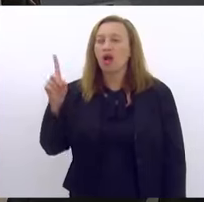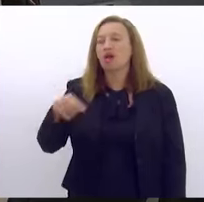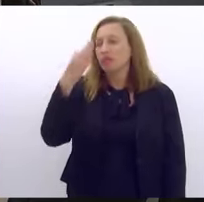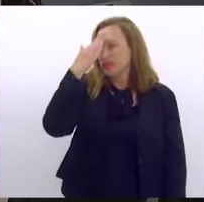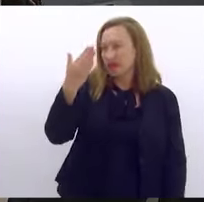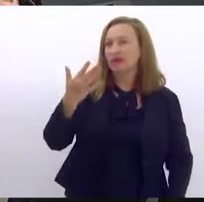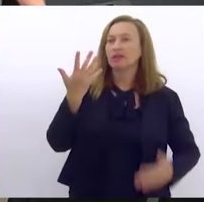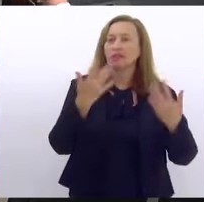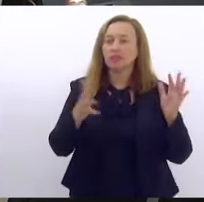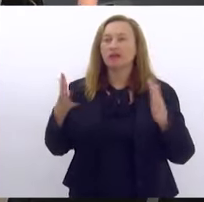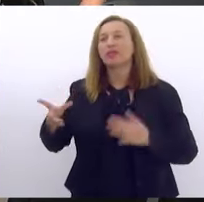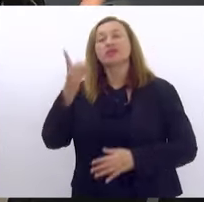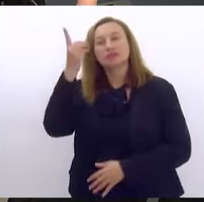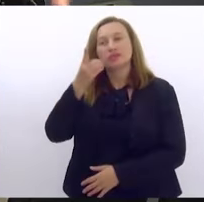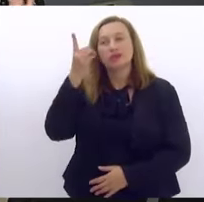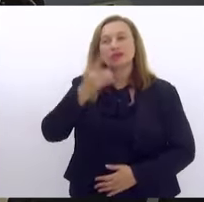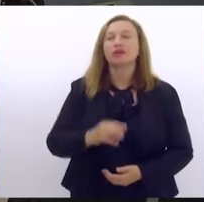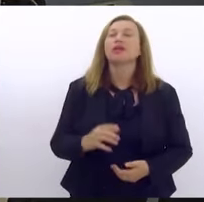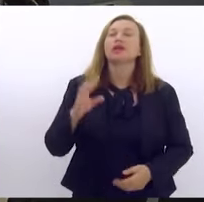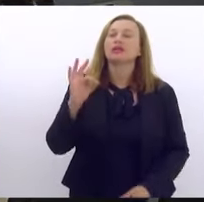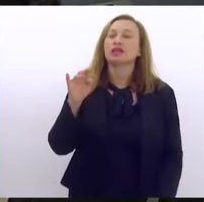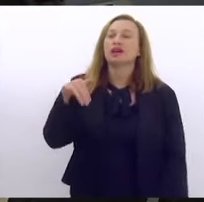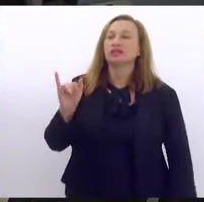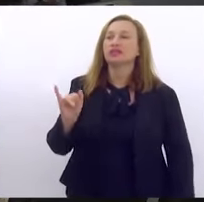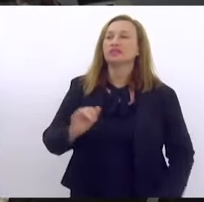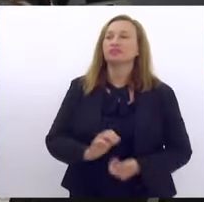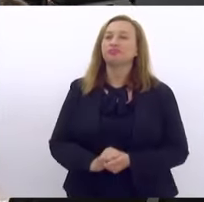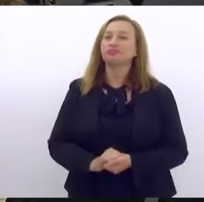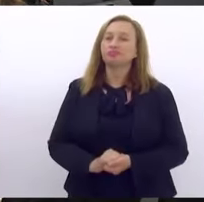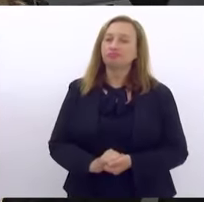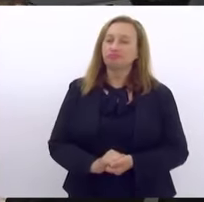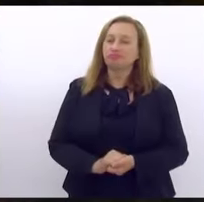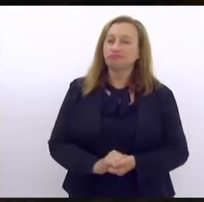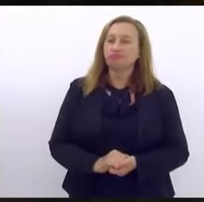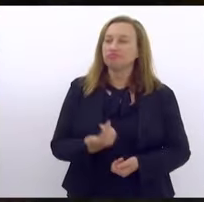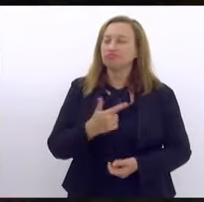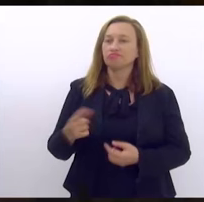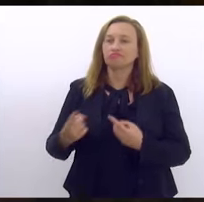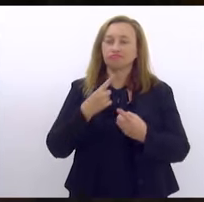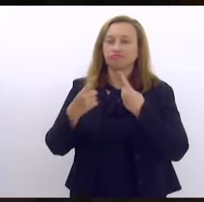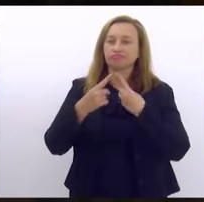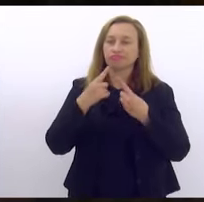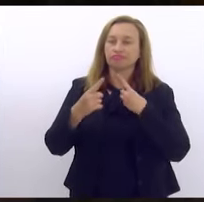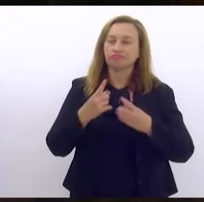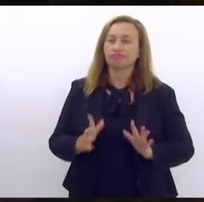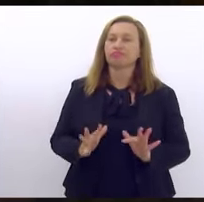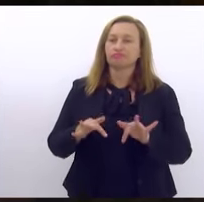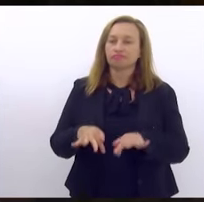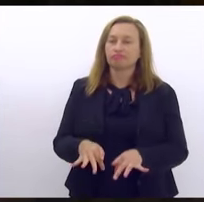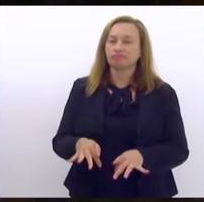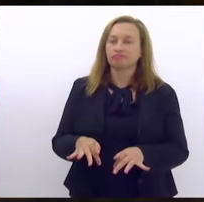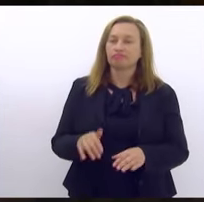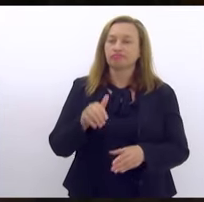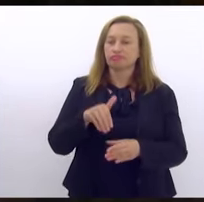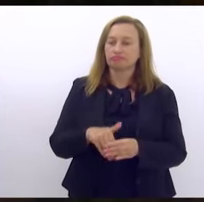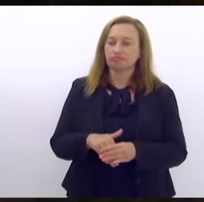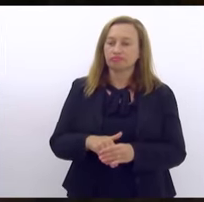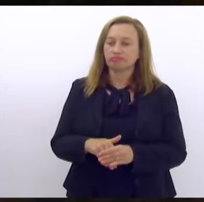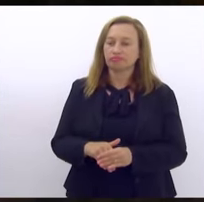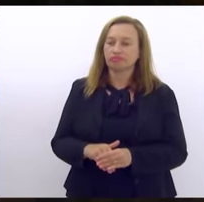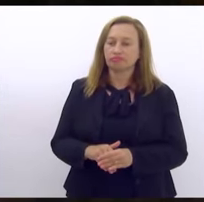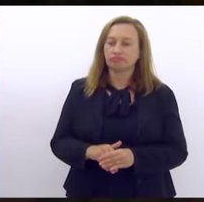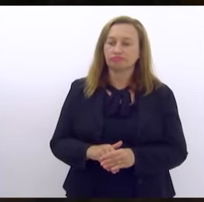Parabéns, nosso nobre deputado Tandy Vieira. Parabéns aí. Não havendo mais quem queira discutir, encerrada a